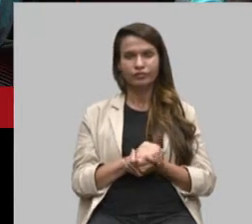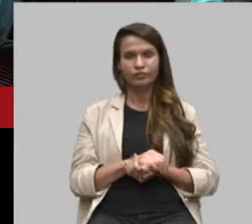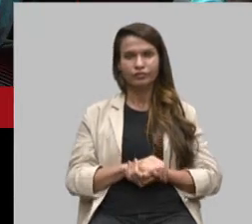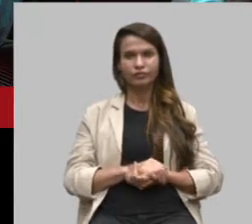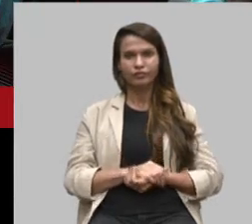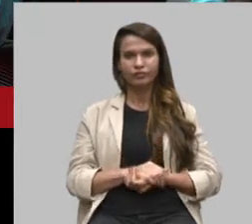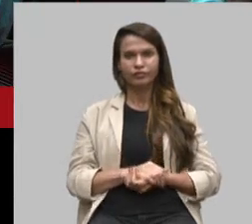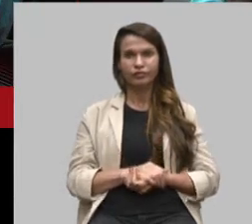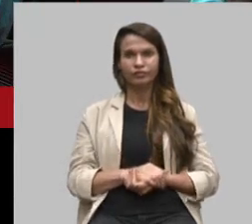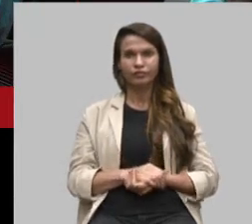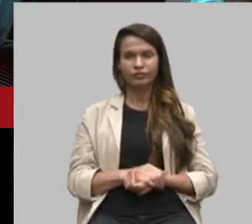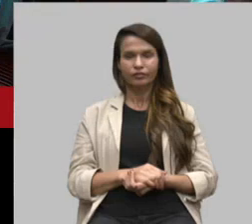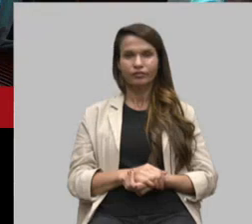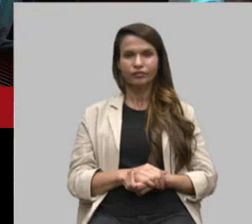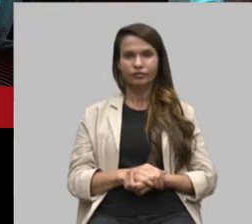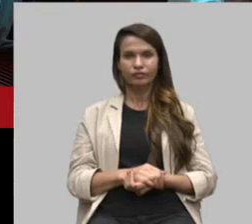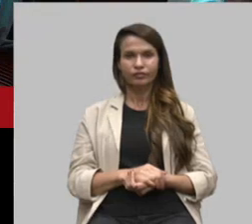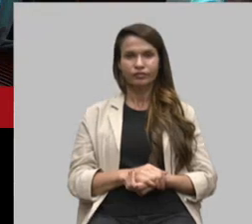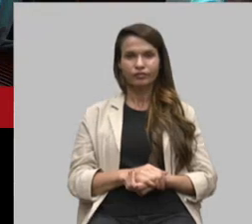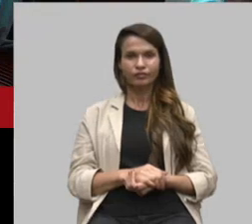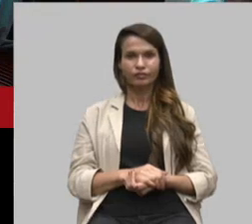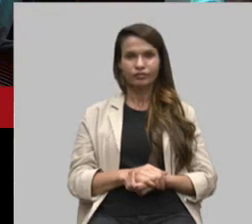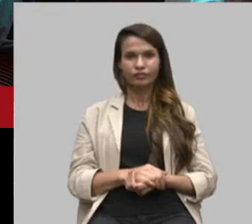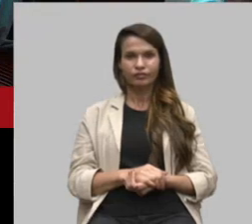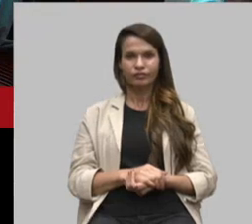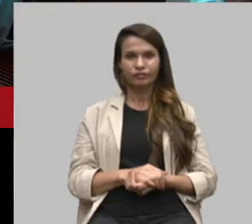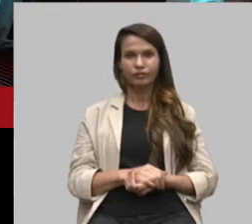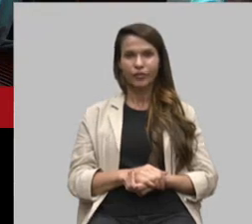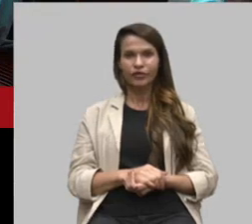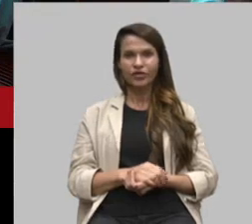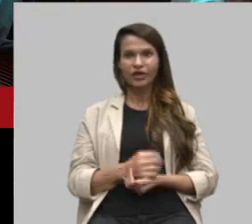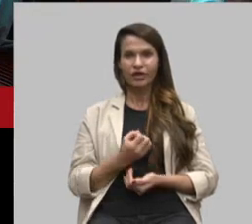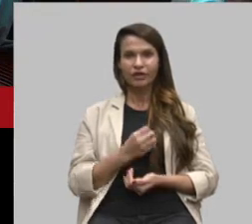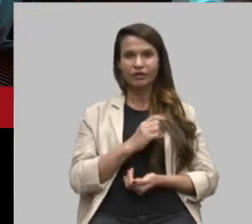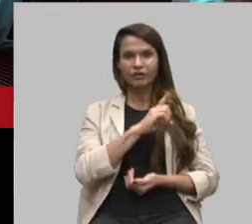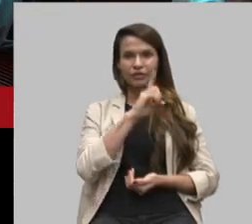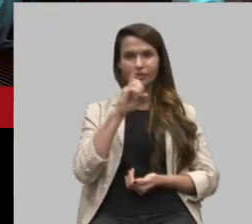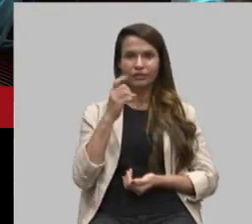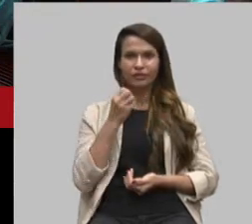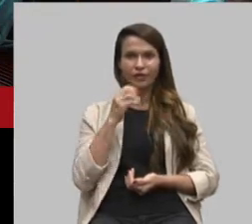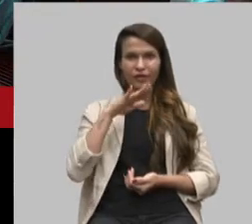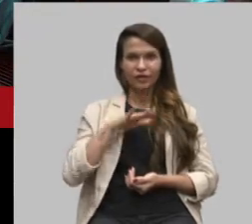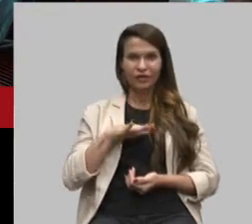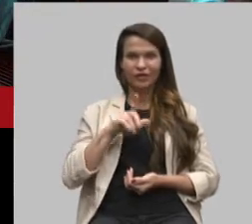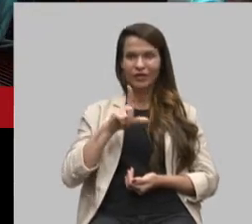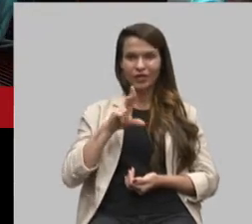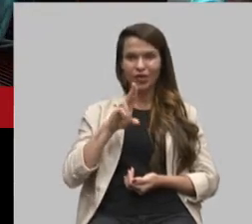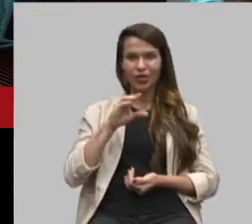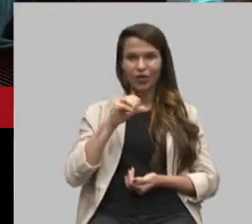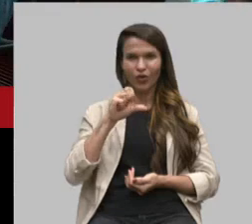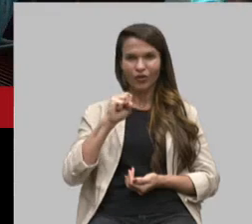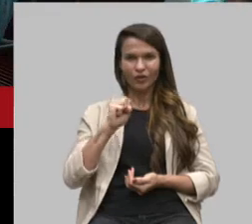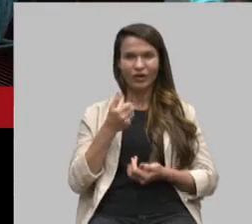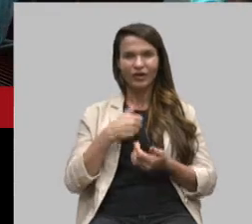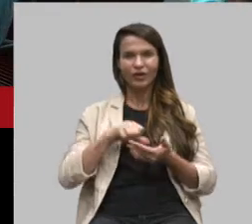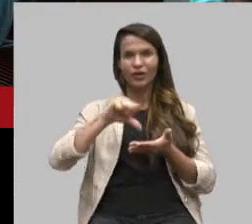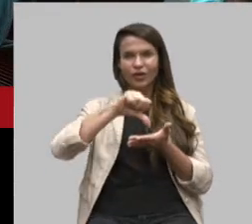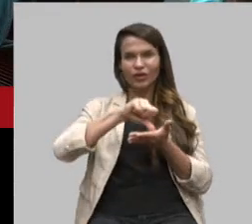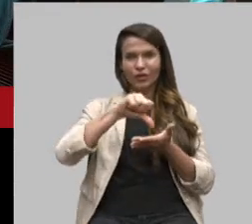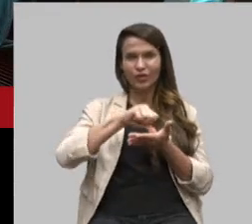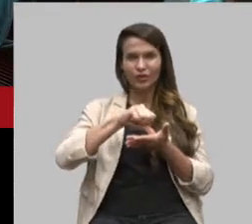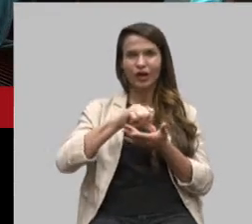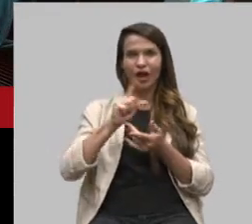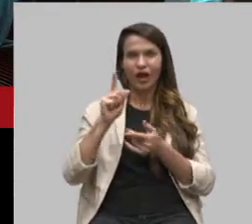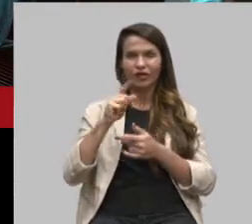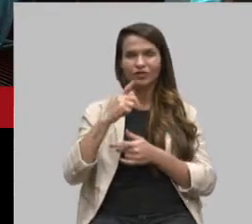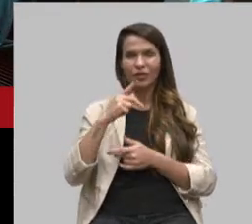pera aí aar bom dia a todos boa tarde eu sou Lucas Espíndola do polo centro-oeste da cidade de par de Minas